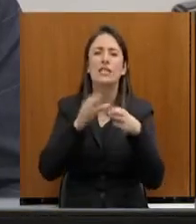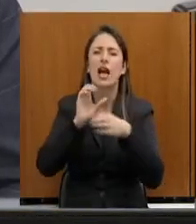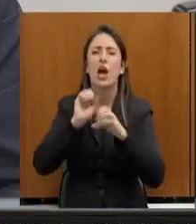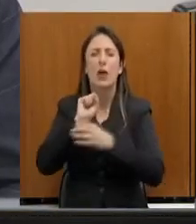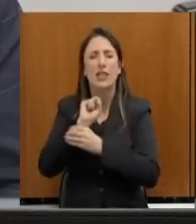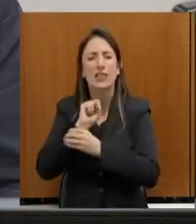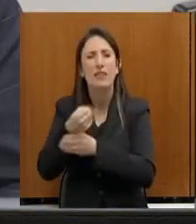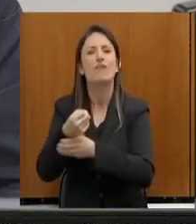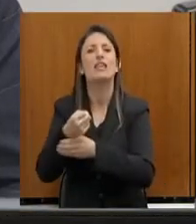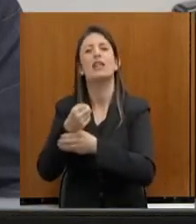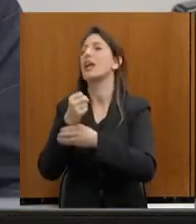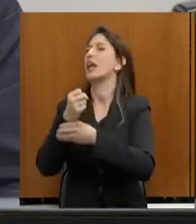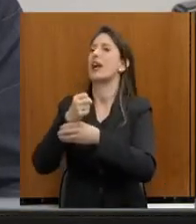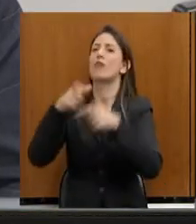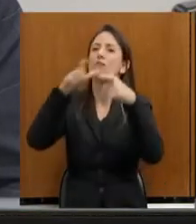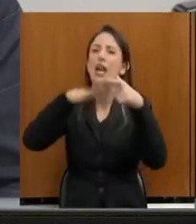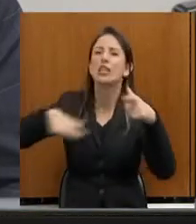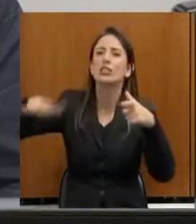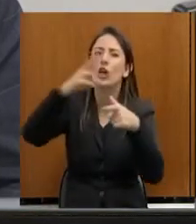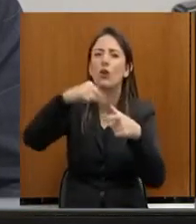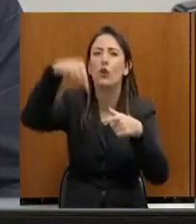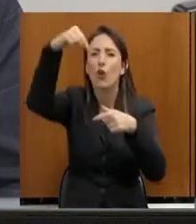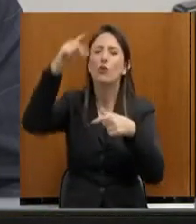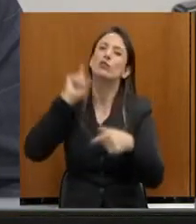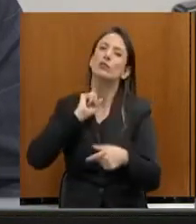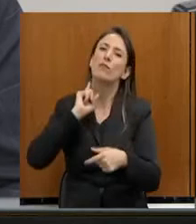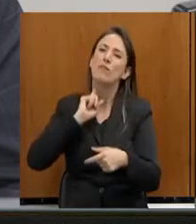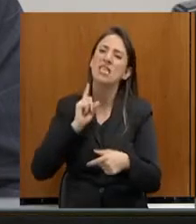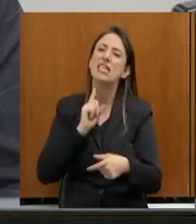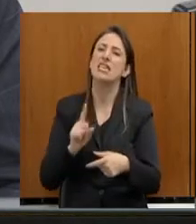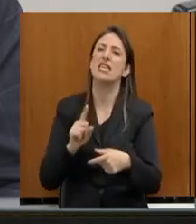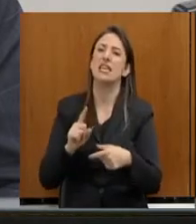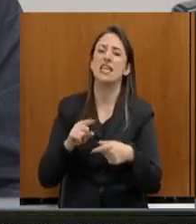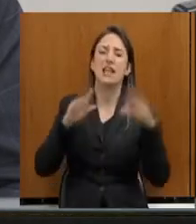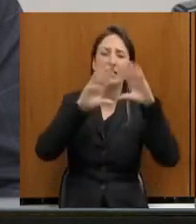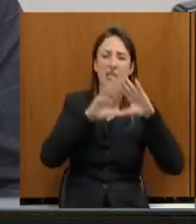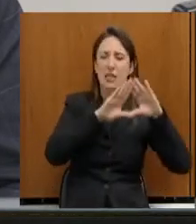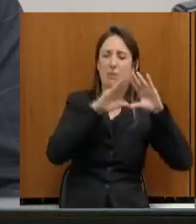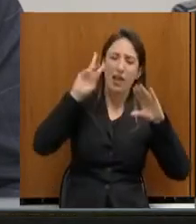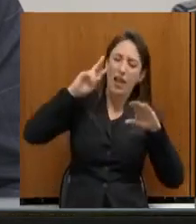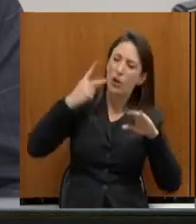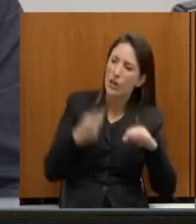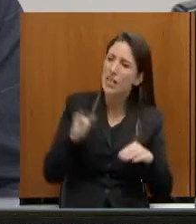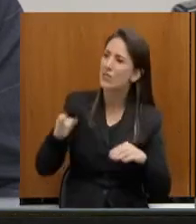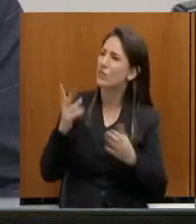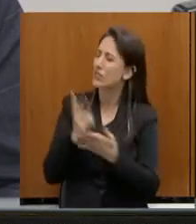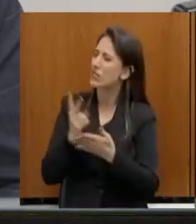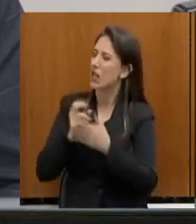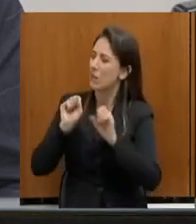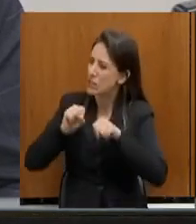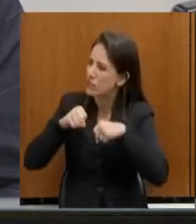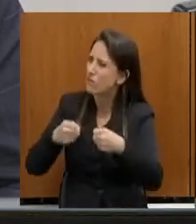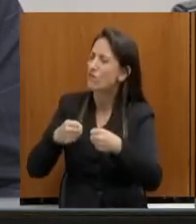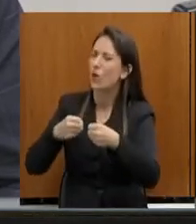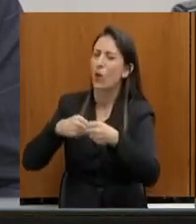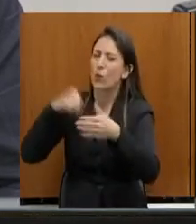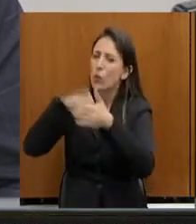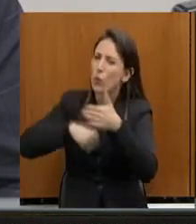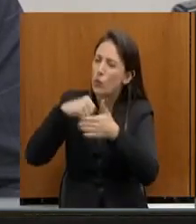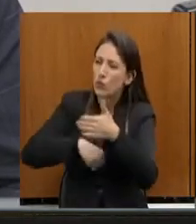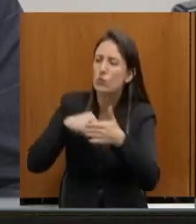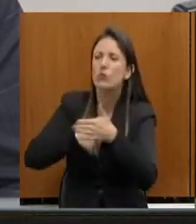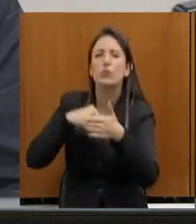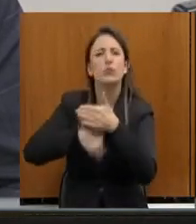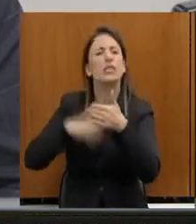Minas um grande lutador reconhecido pela Assembleia pela sua garra pela sua pelo seu empenho em